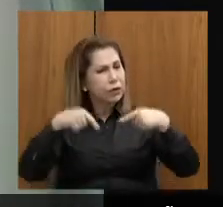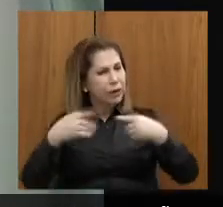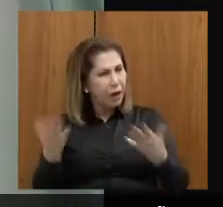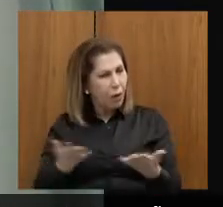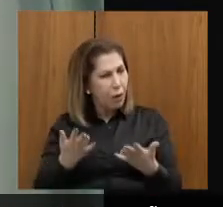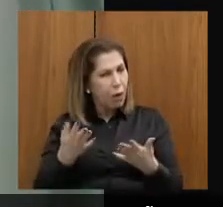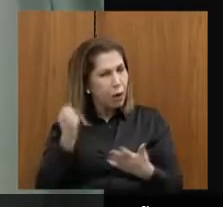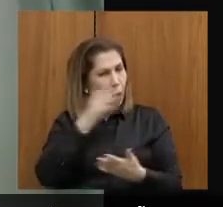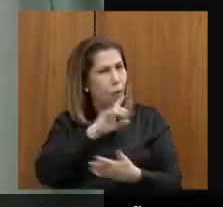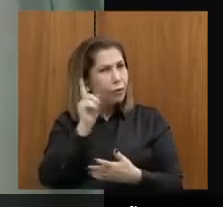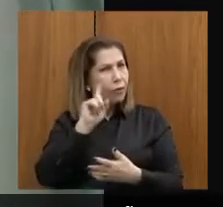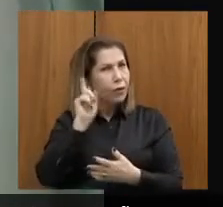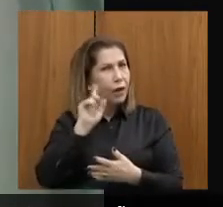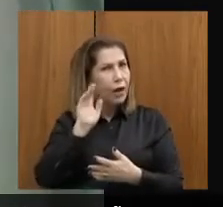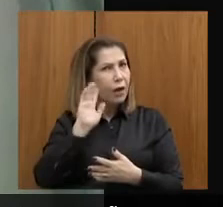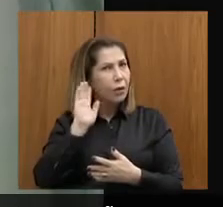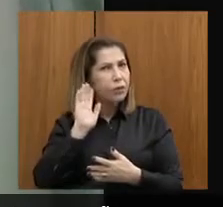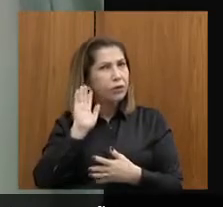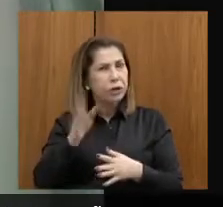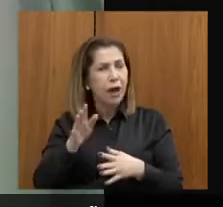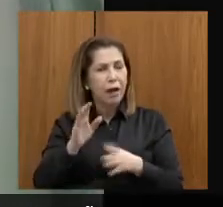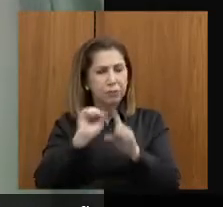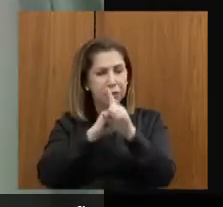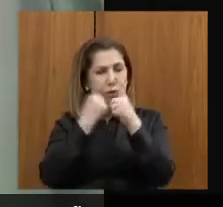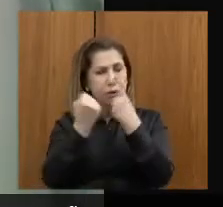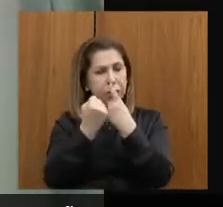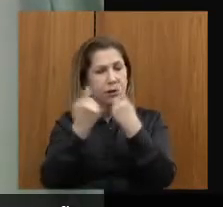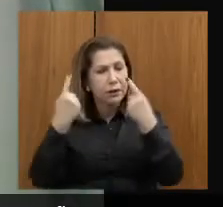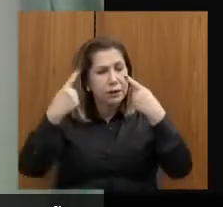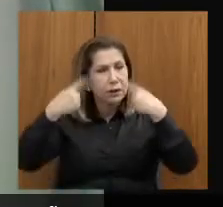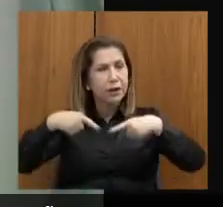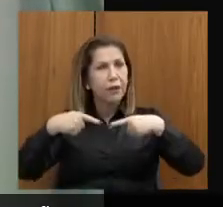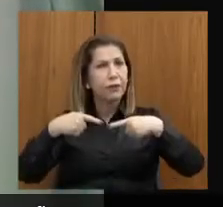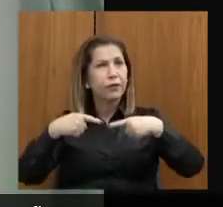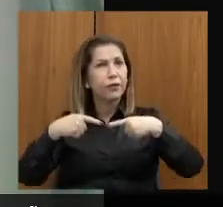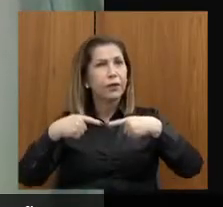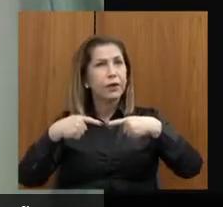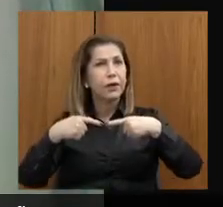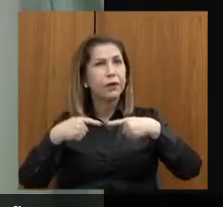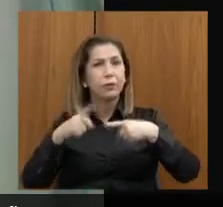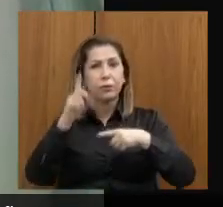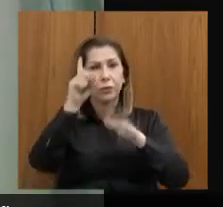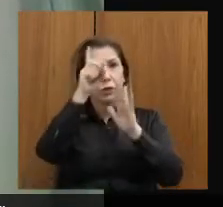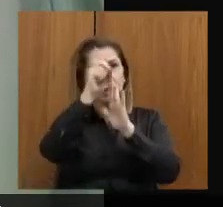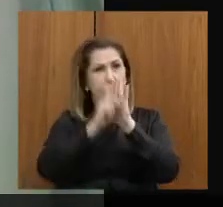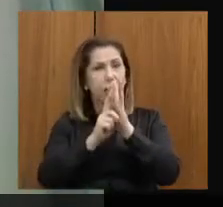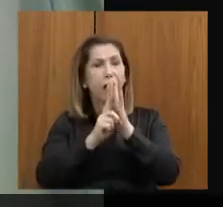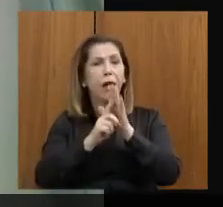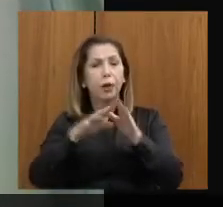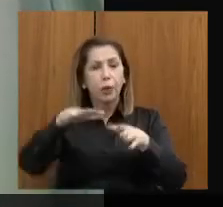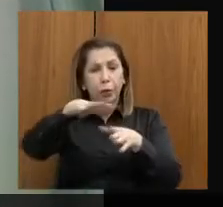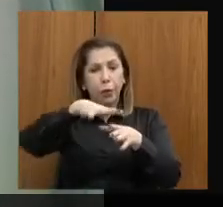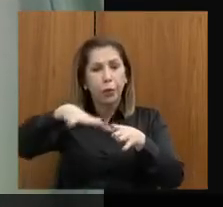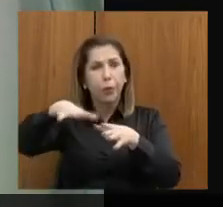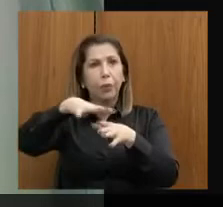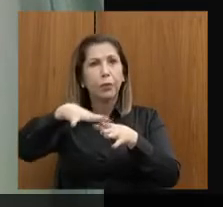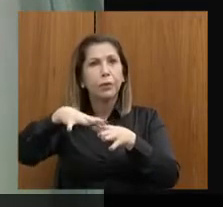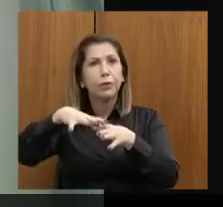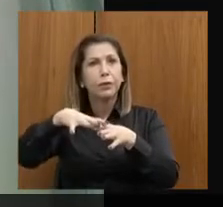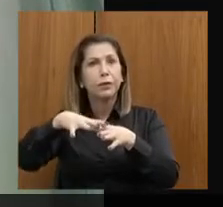somos agora né Já fiz para você vai ficar social é em relação a direito e comunidade